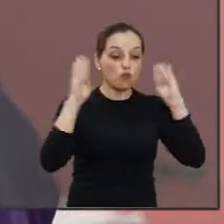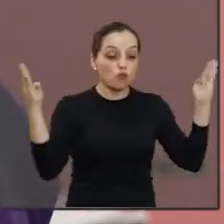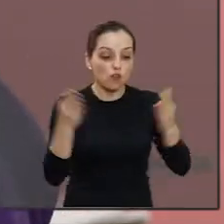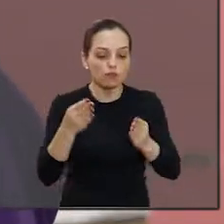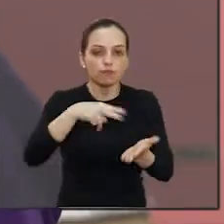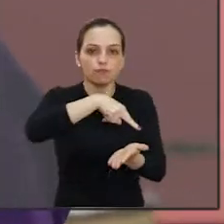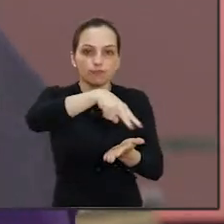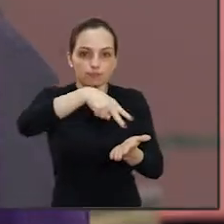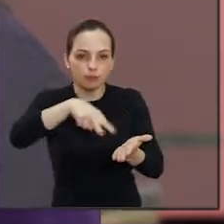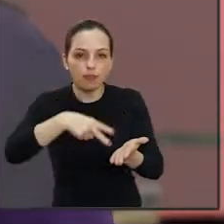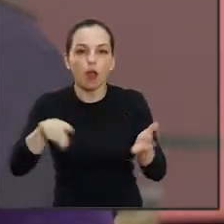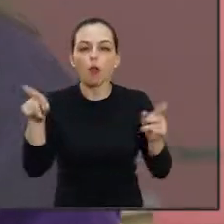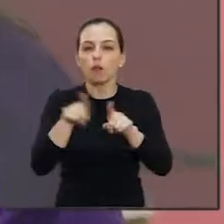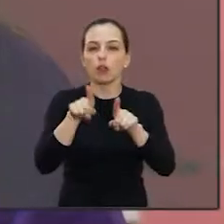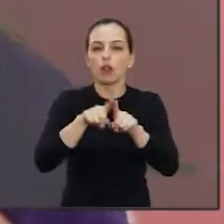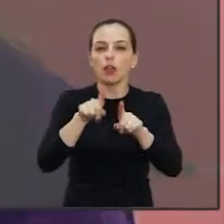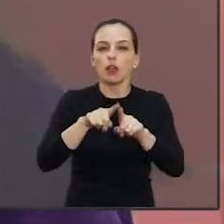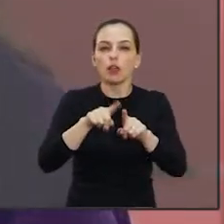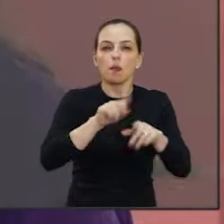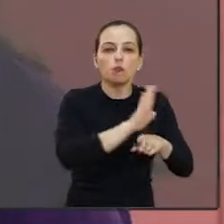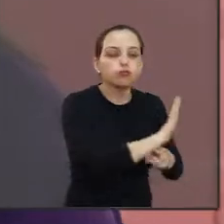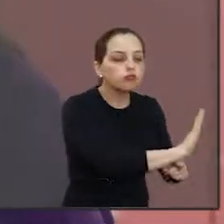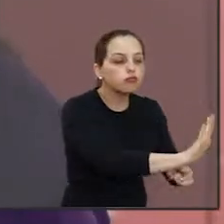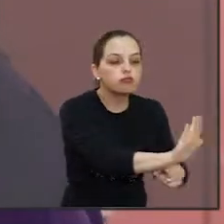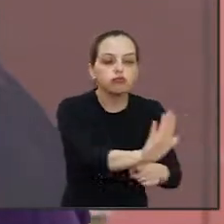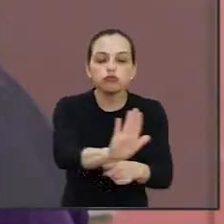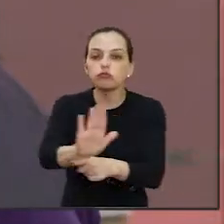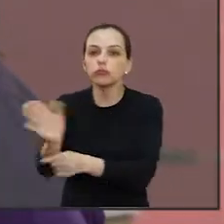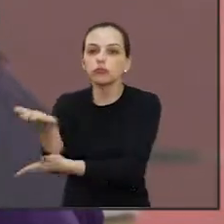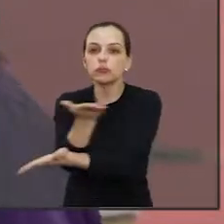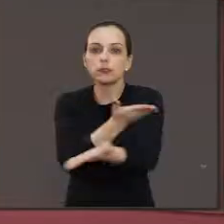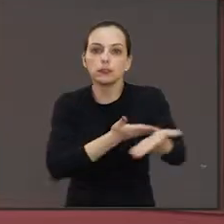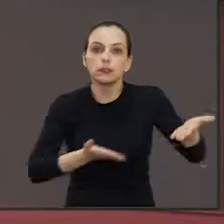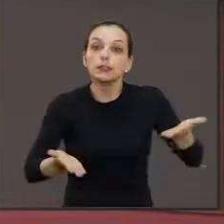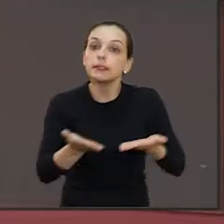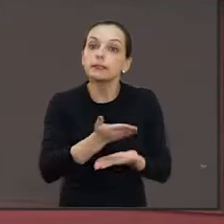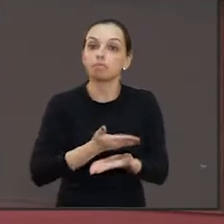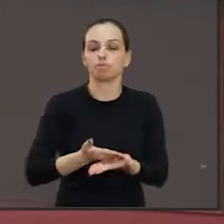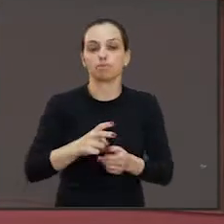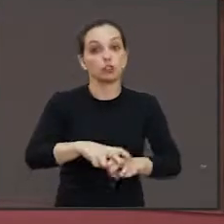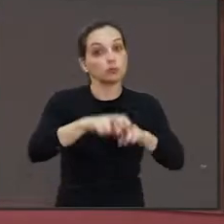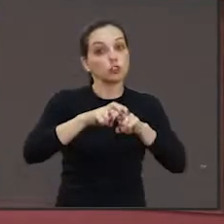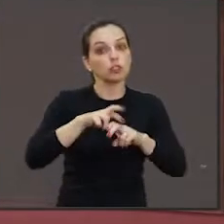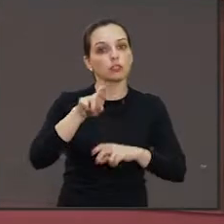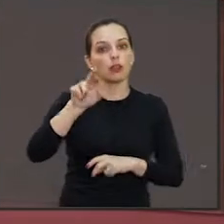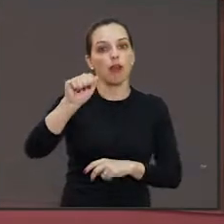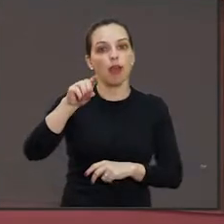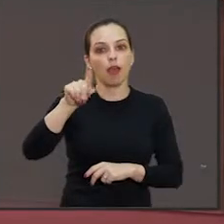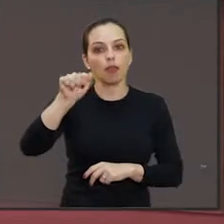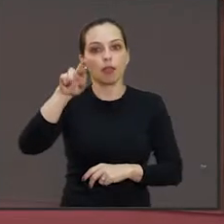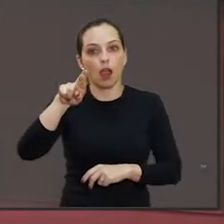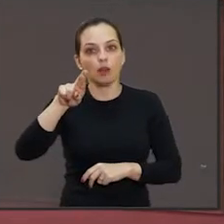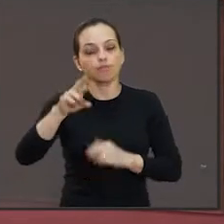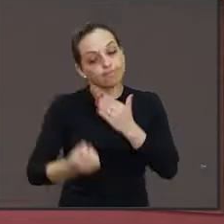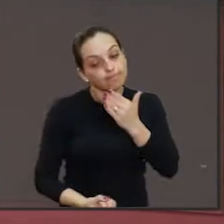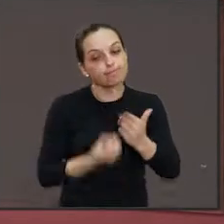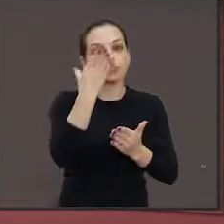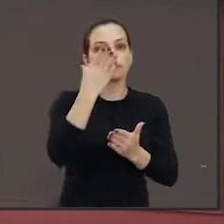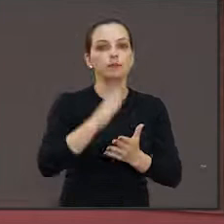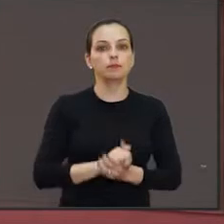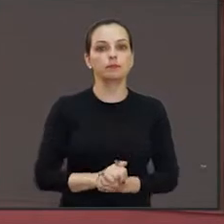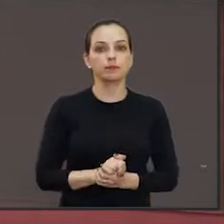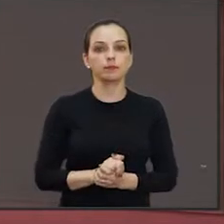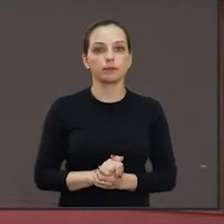prol da dança e para que a gente diminuísse os nossos problemas para fazer o nosso trabalho. E aí a gente fundou a Radar, da qual eu sou presidente.